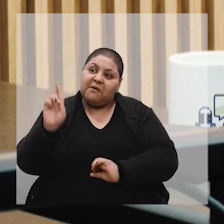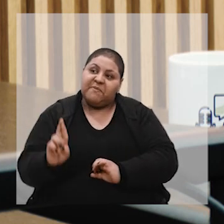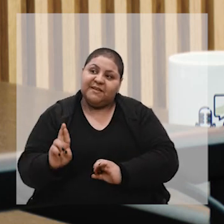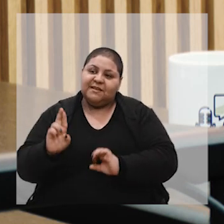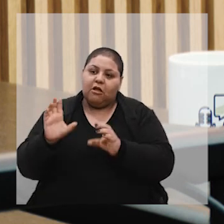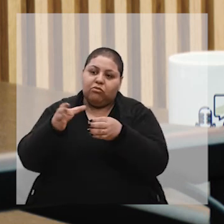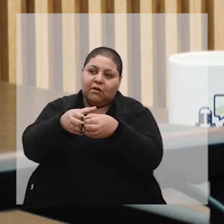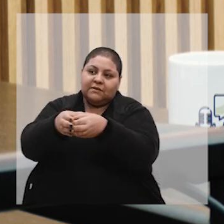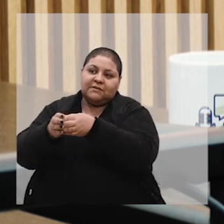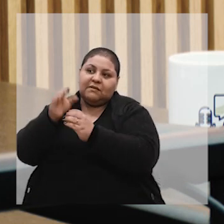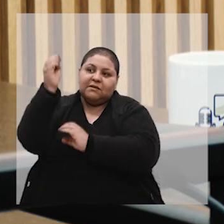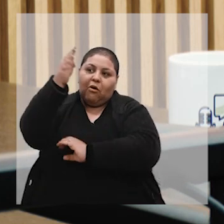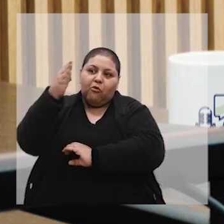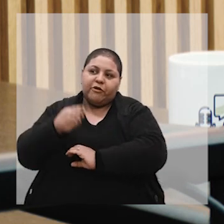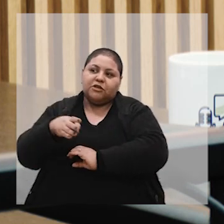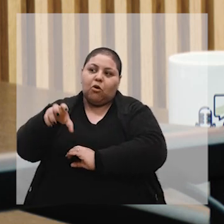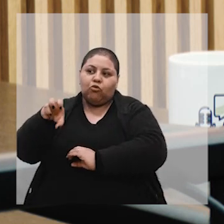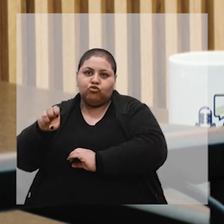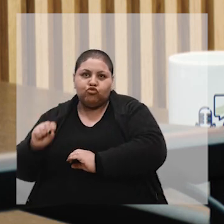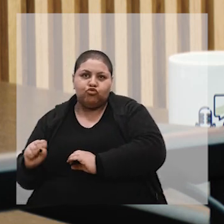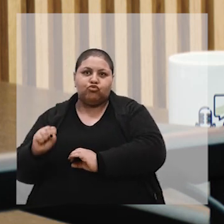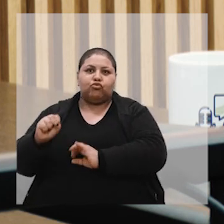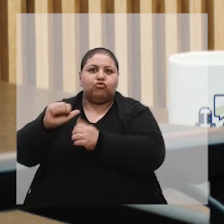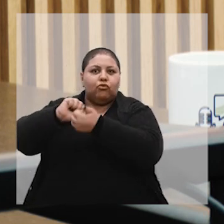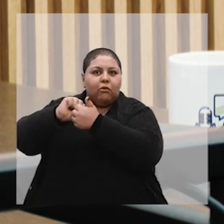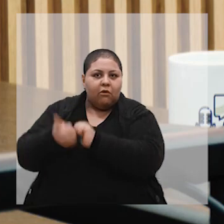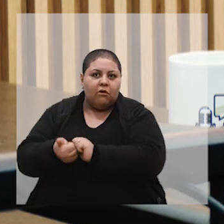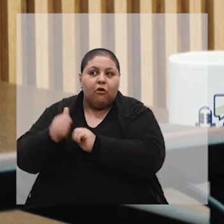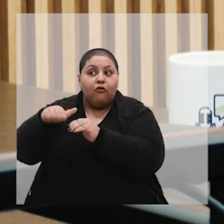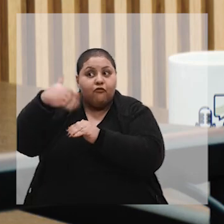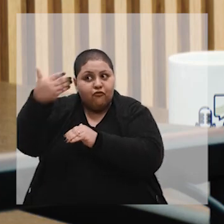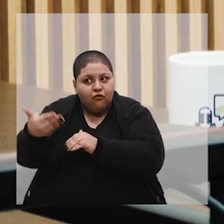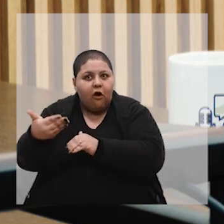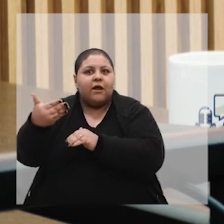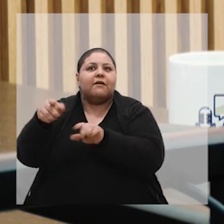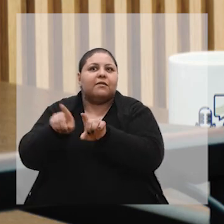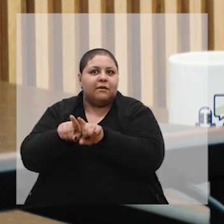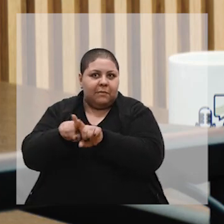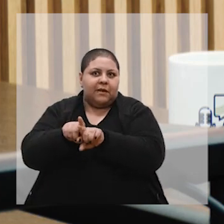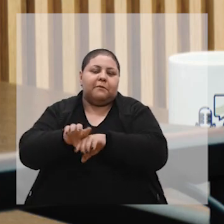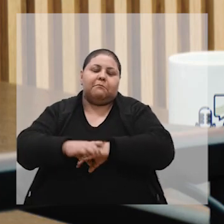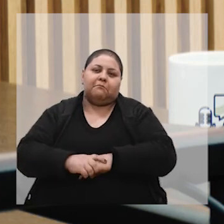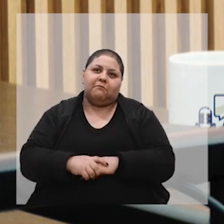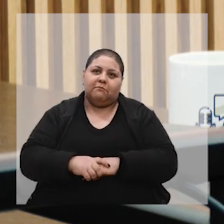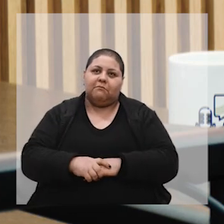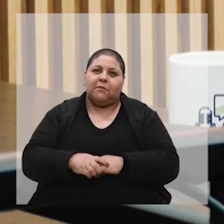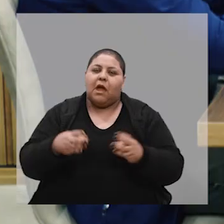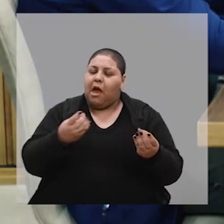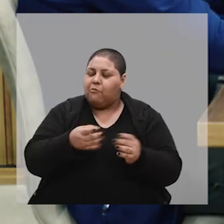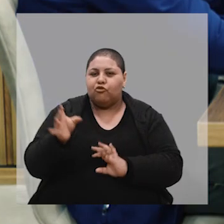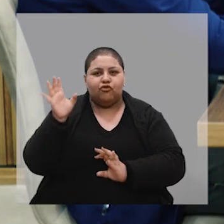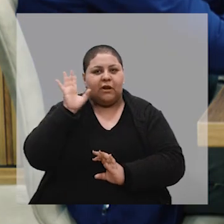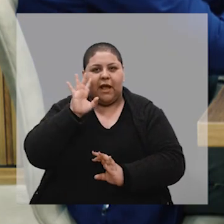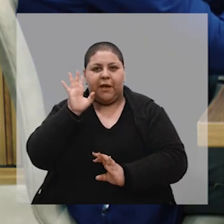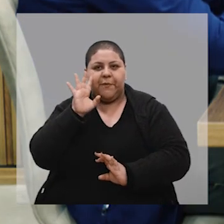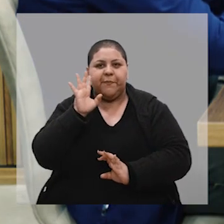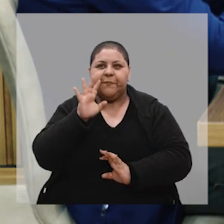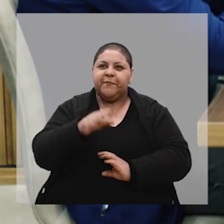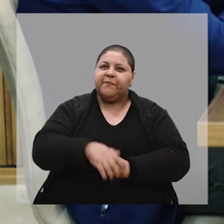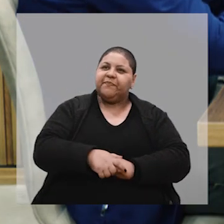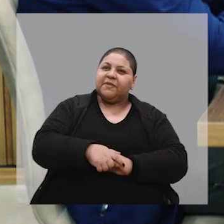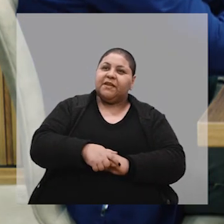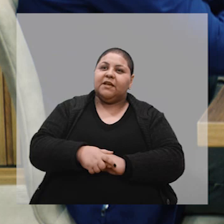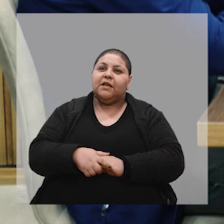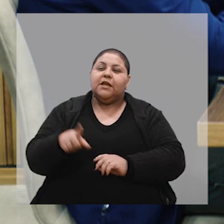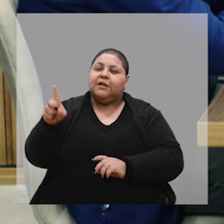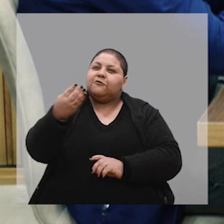seleção brasileira do sul do Brasil, represento a seleção brasileira fora do país também. Então, isso é muito legal, cara. É